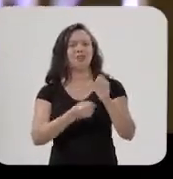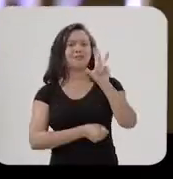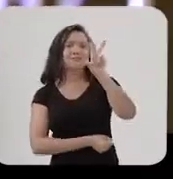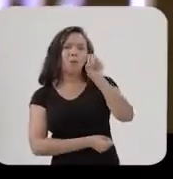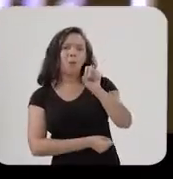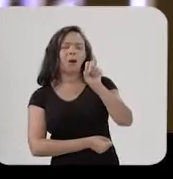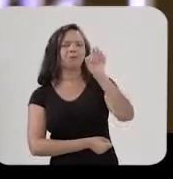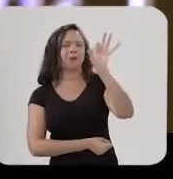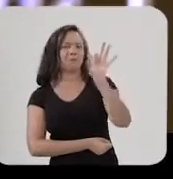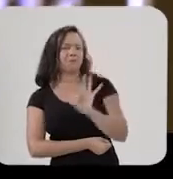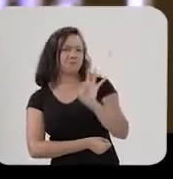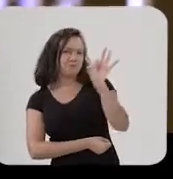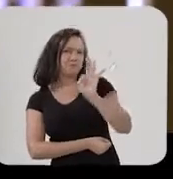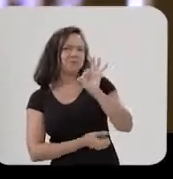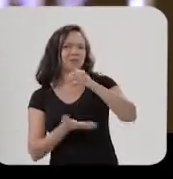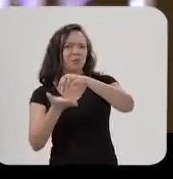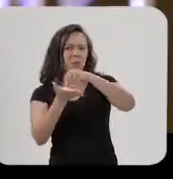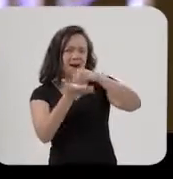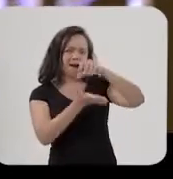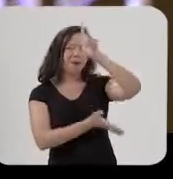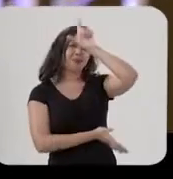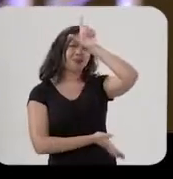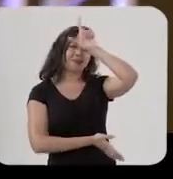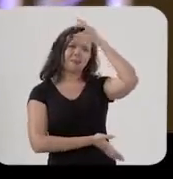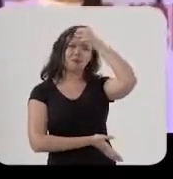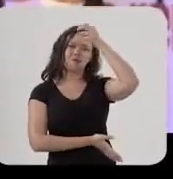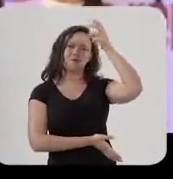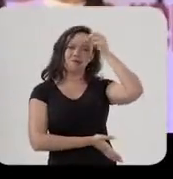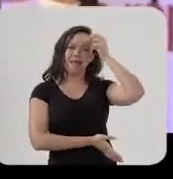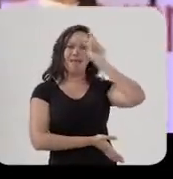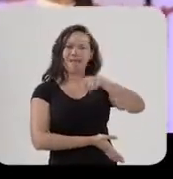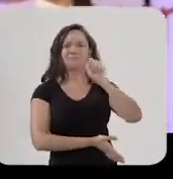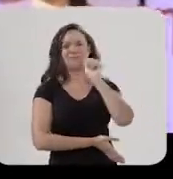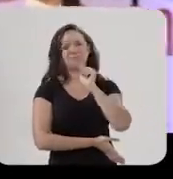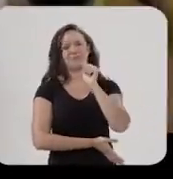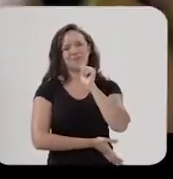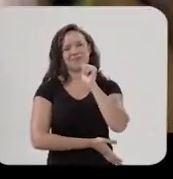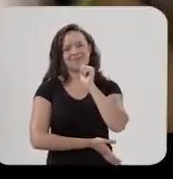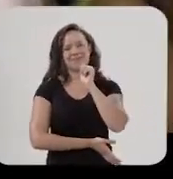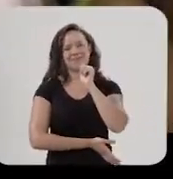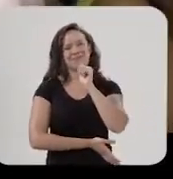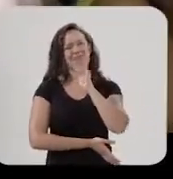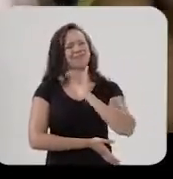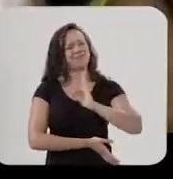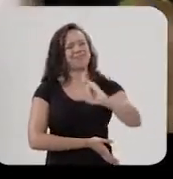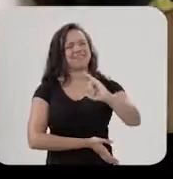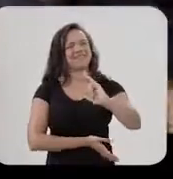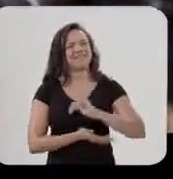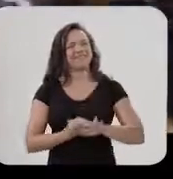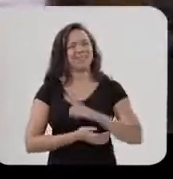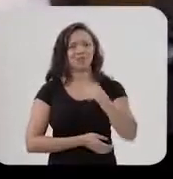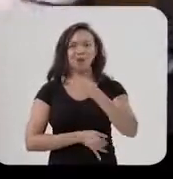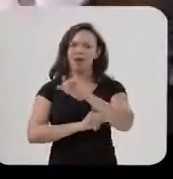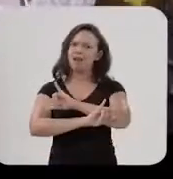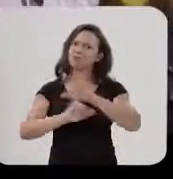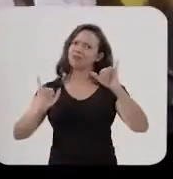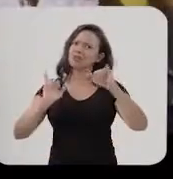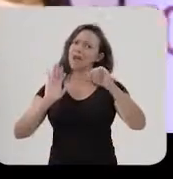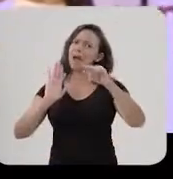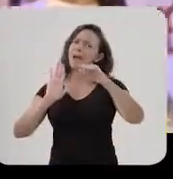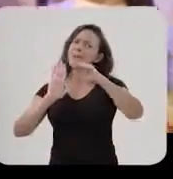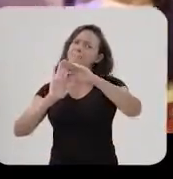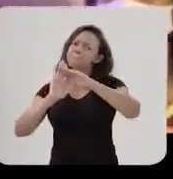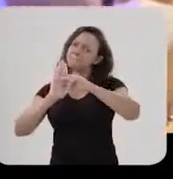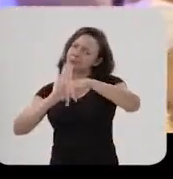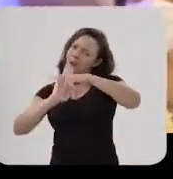pelo menos metade dos cargos de liderança da Prefeitura da cidade do Recife pelas mulheres. A gente anunciou o programa para